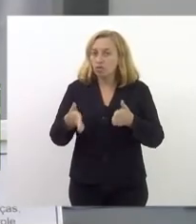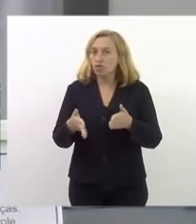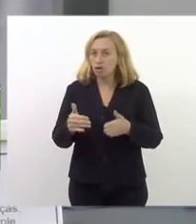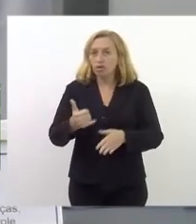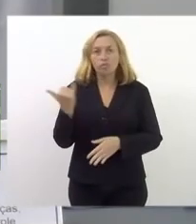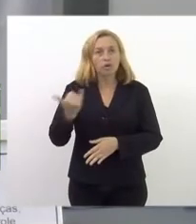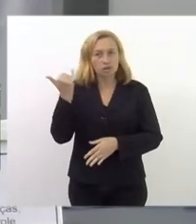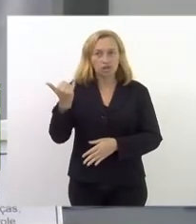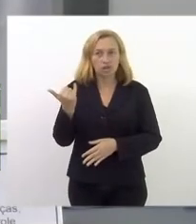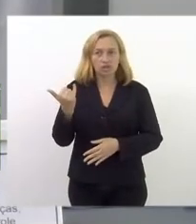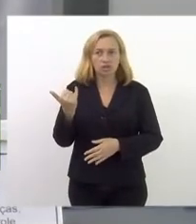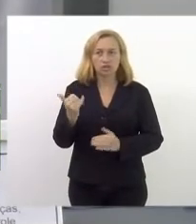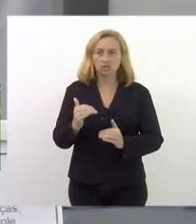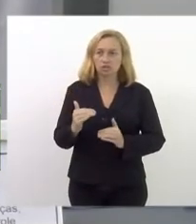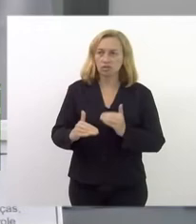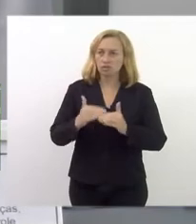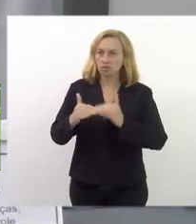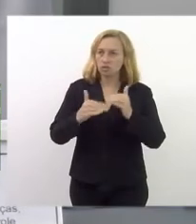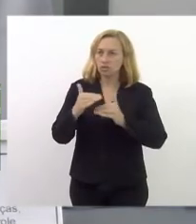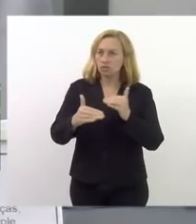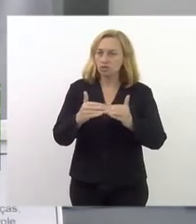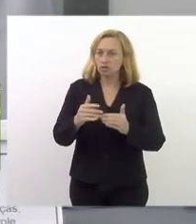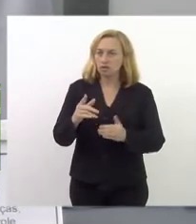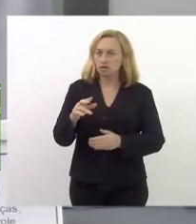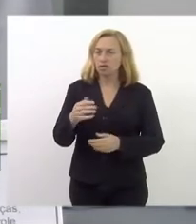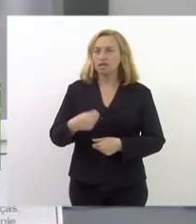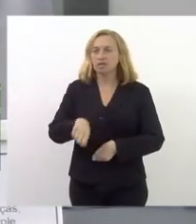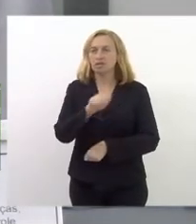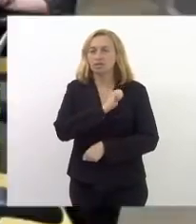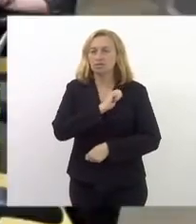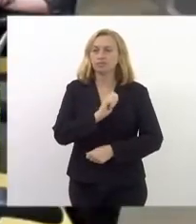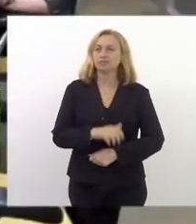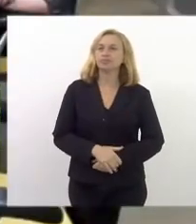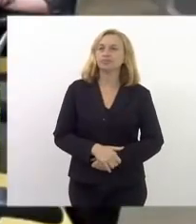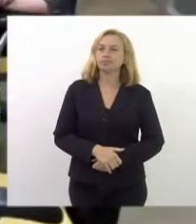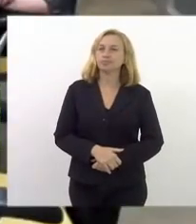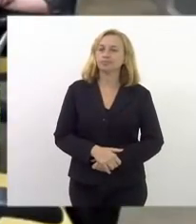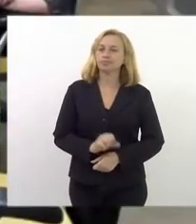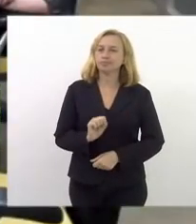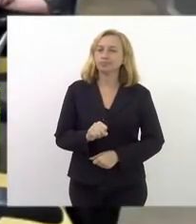a visão do crescimento da receita.